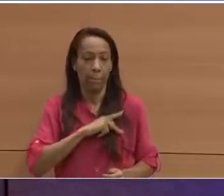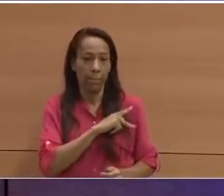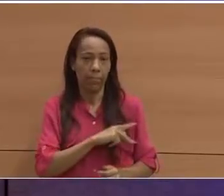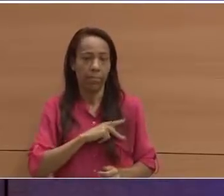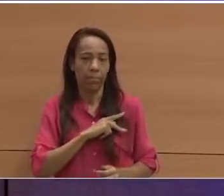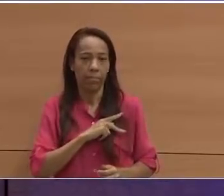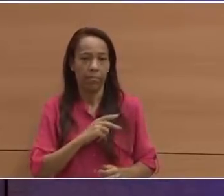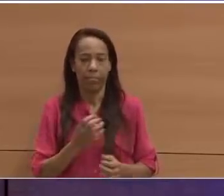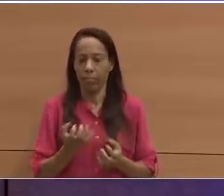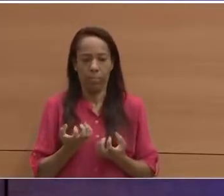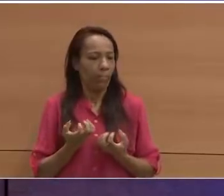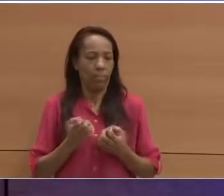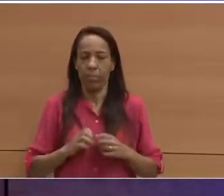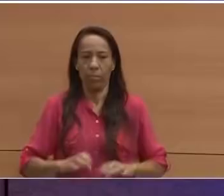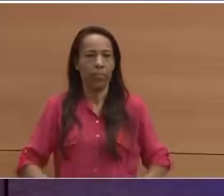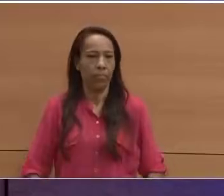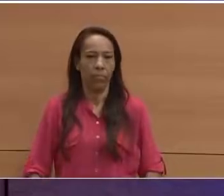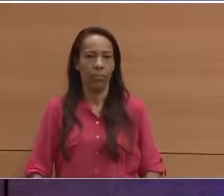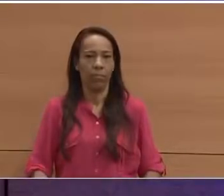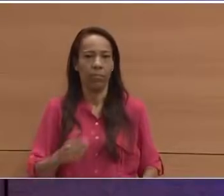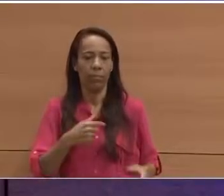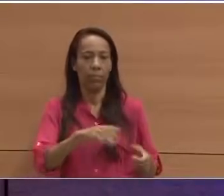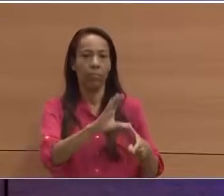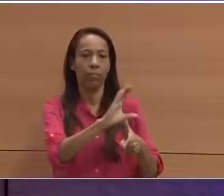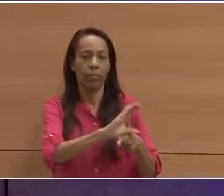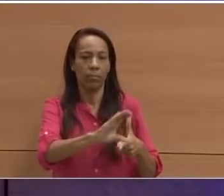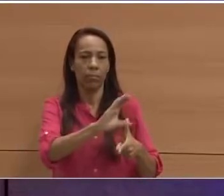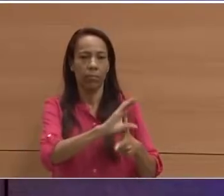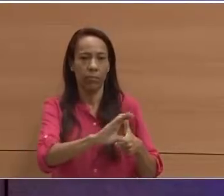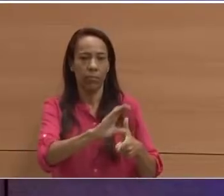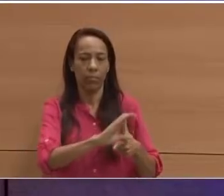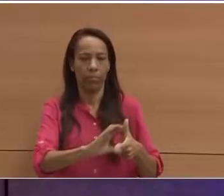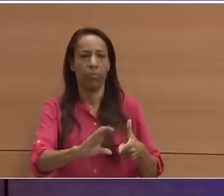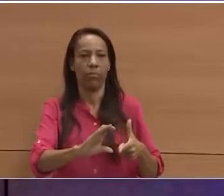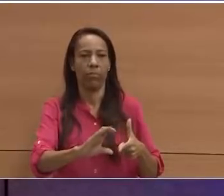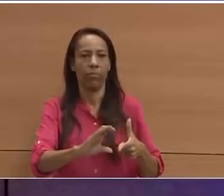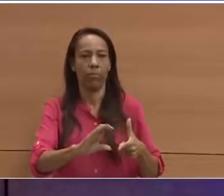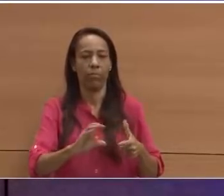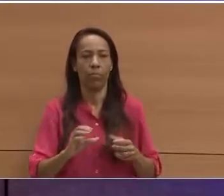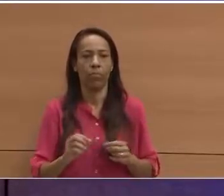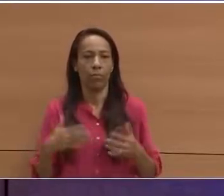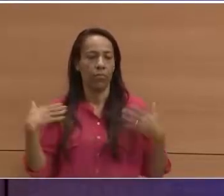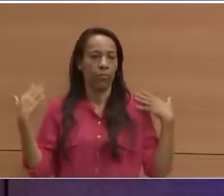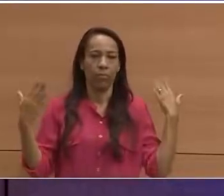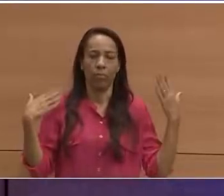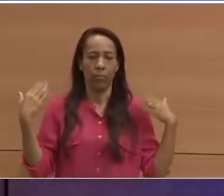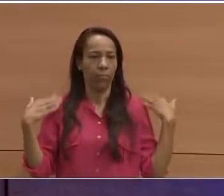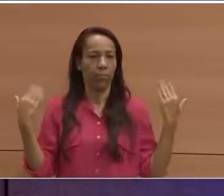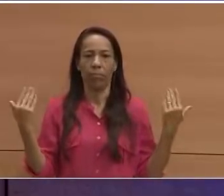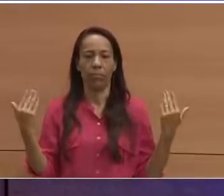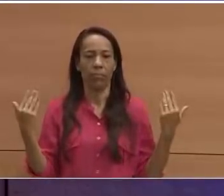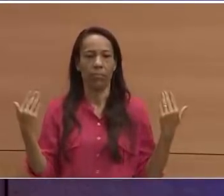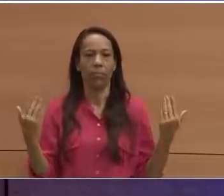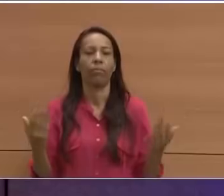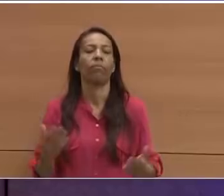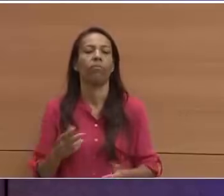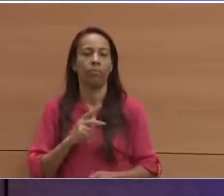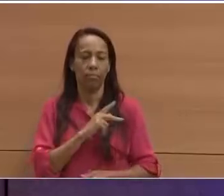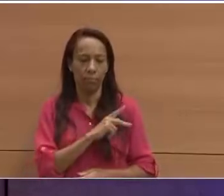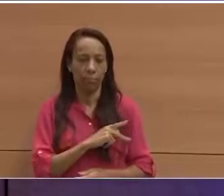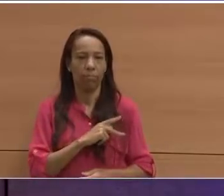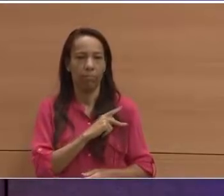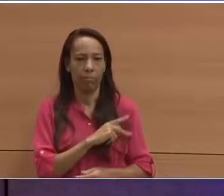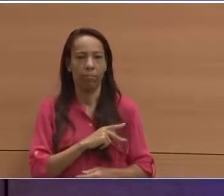ir para Corinto só de passagem, porque Paulo queria consolidar Corinto como outro